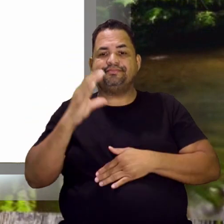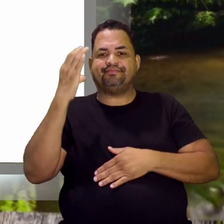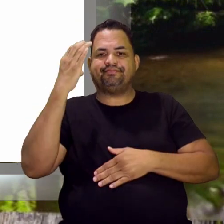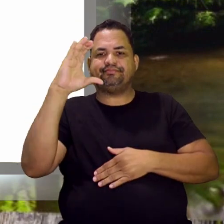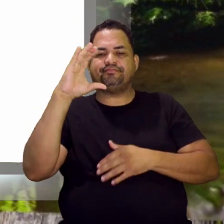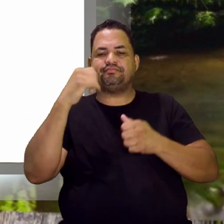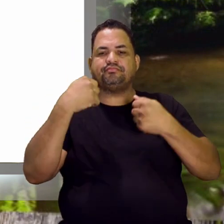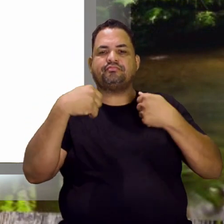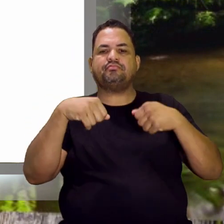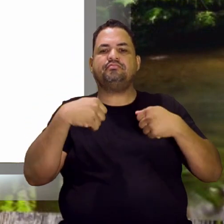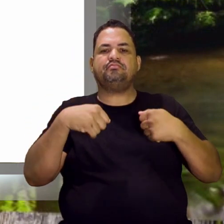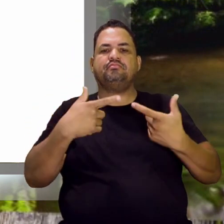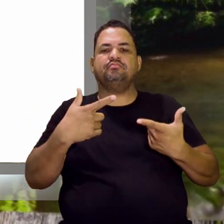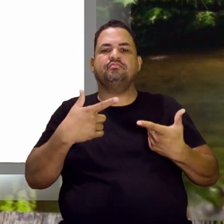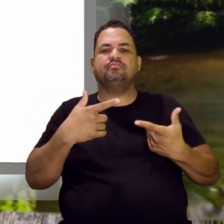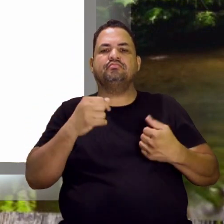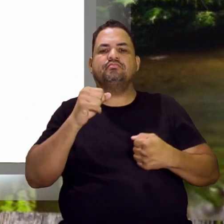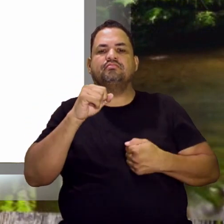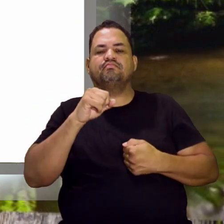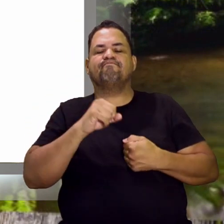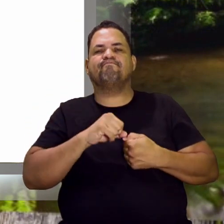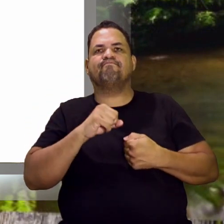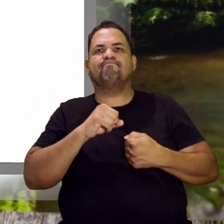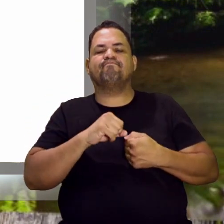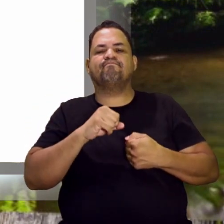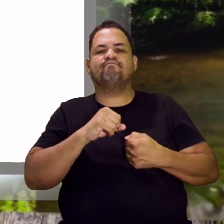nós precisamos fazer